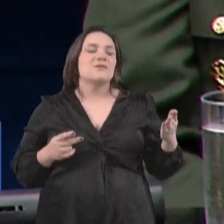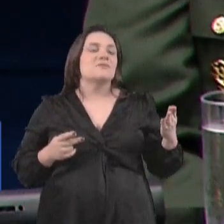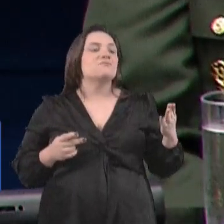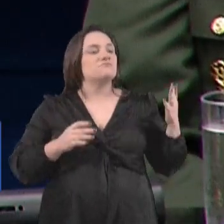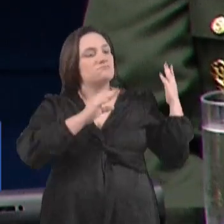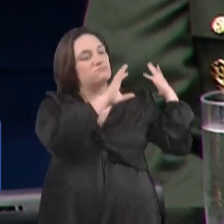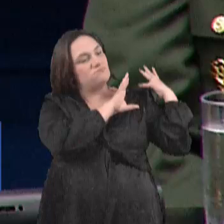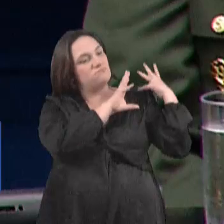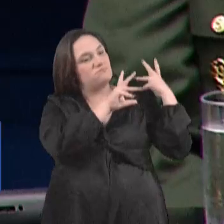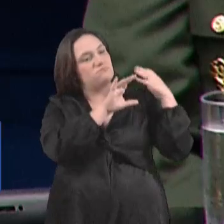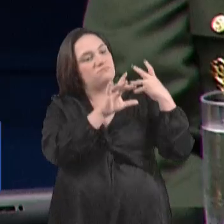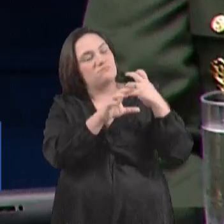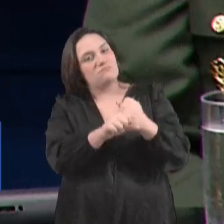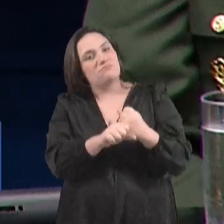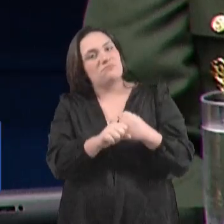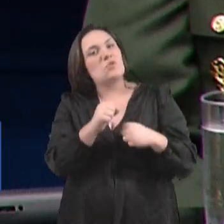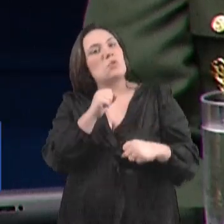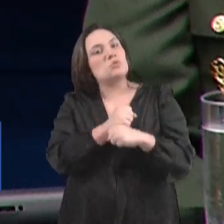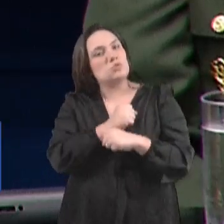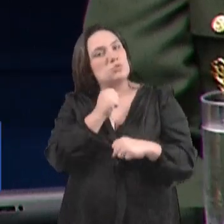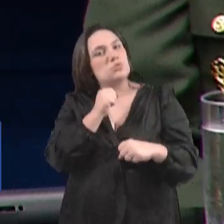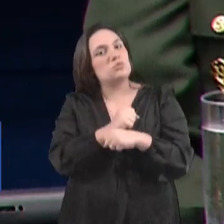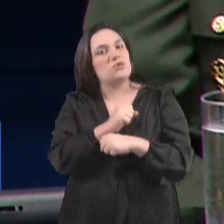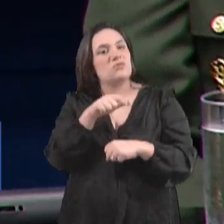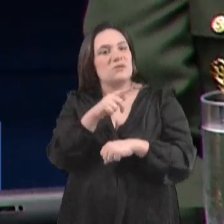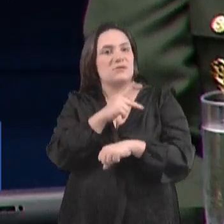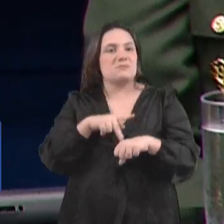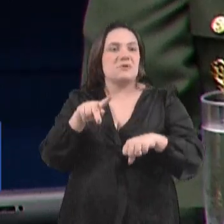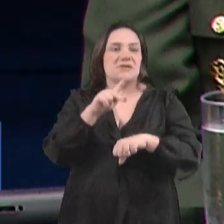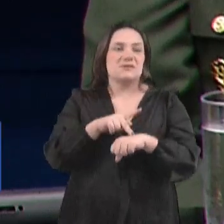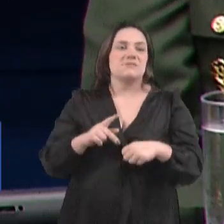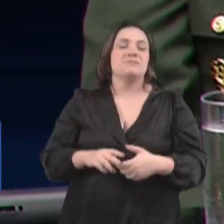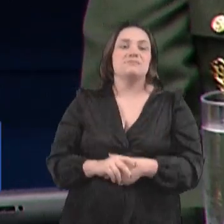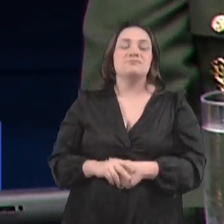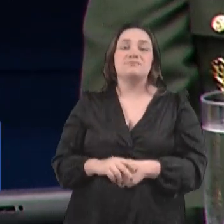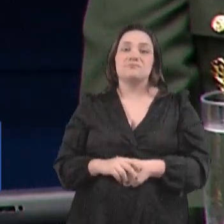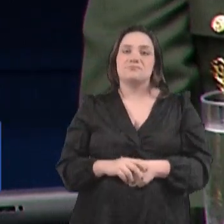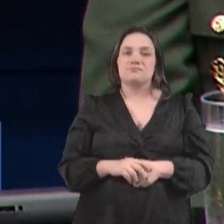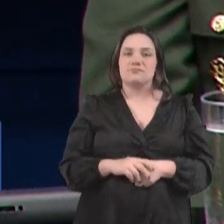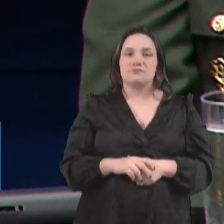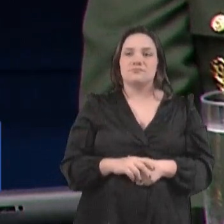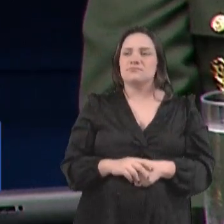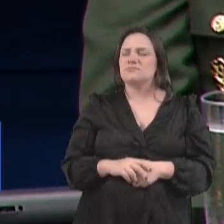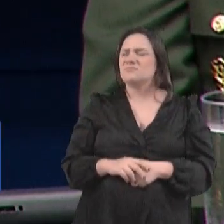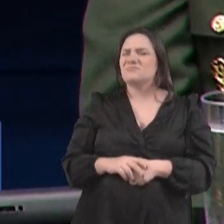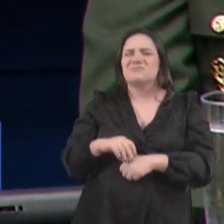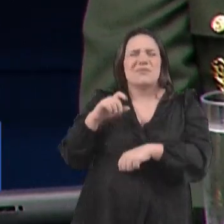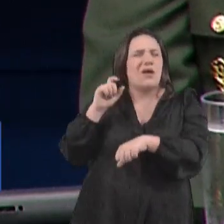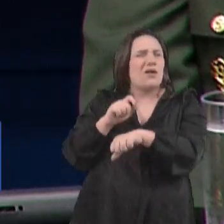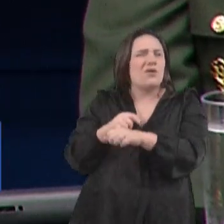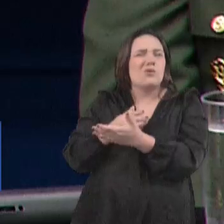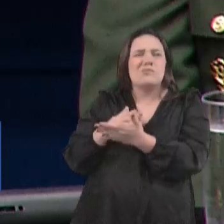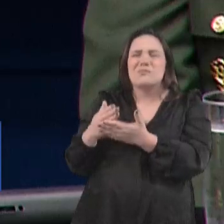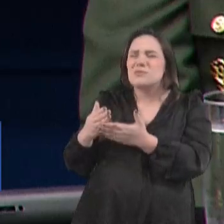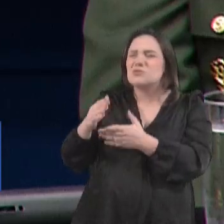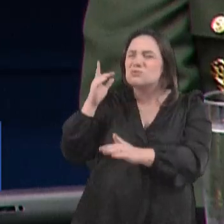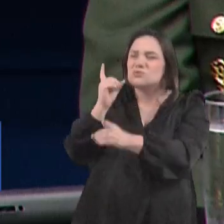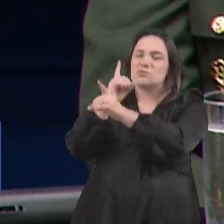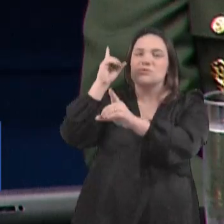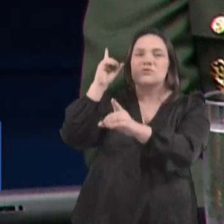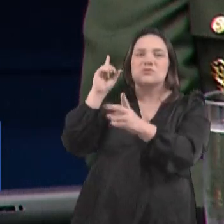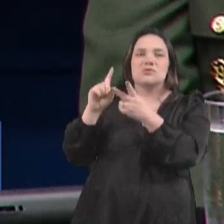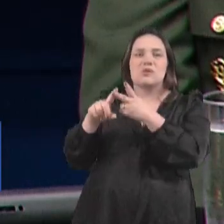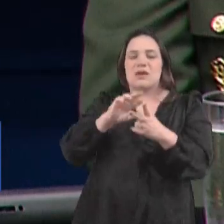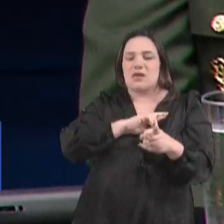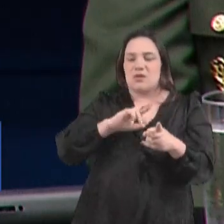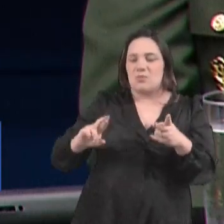história fizeram a construção do nosso país. Desde o seu descobrimento, proclamação da